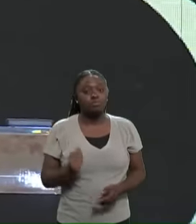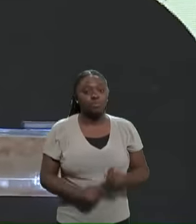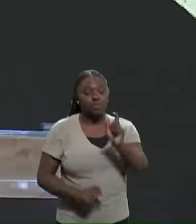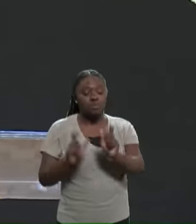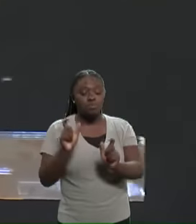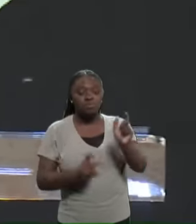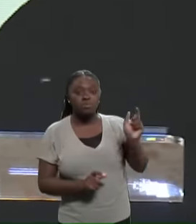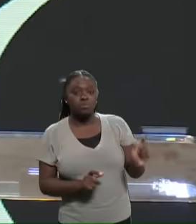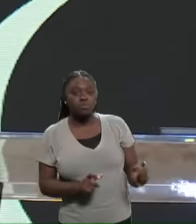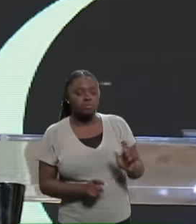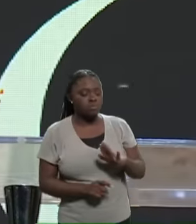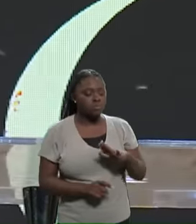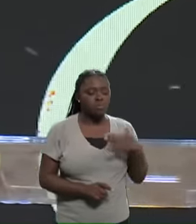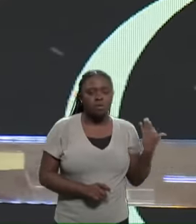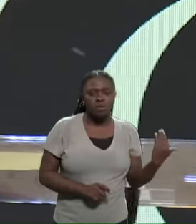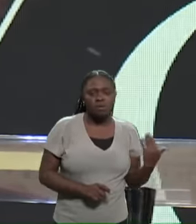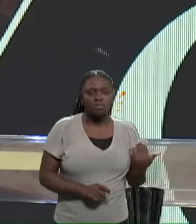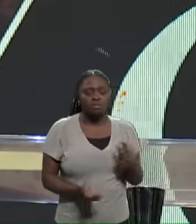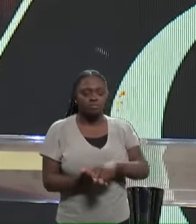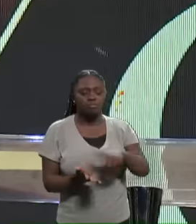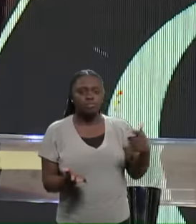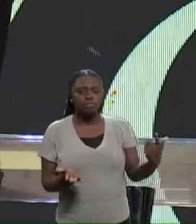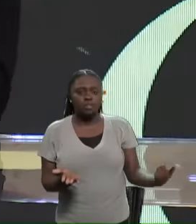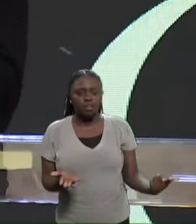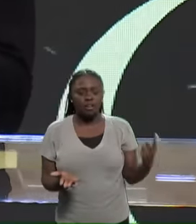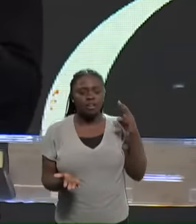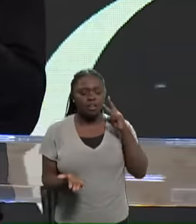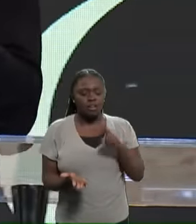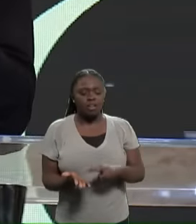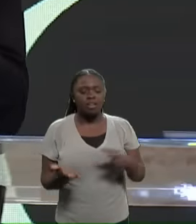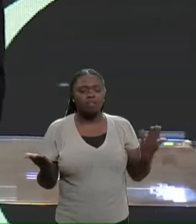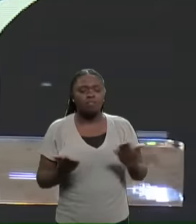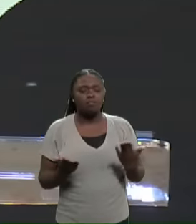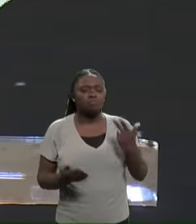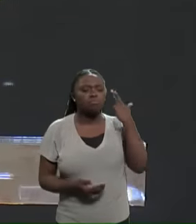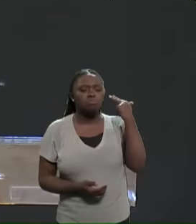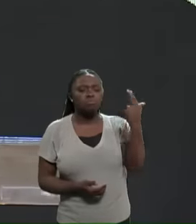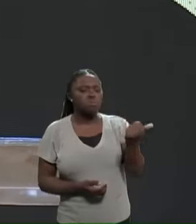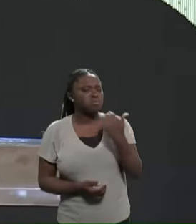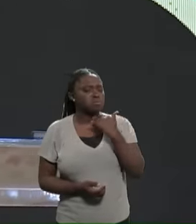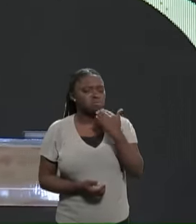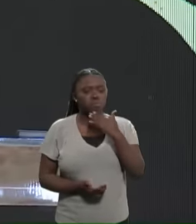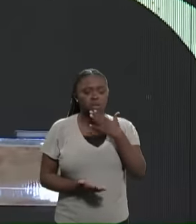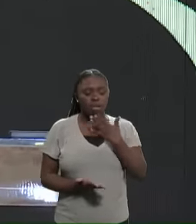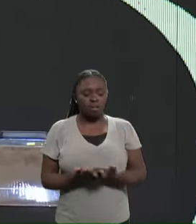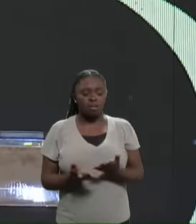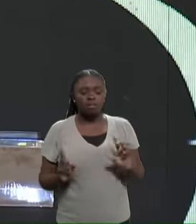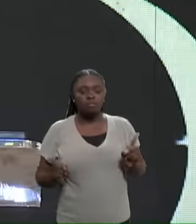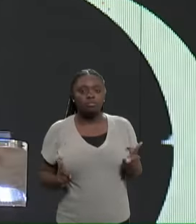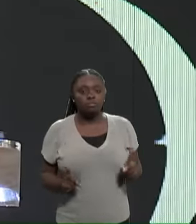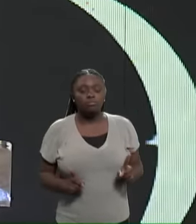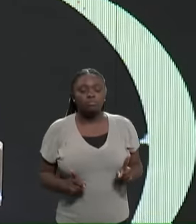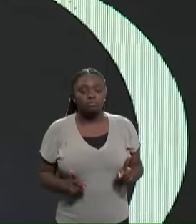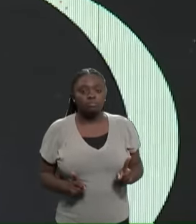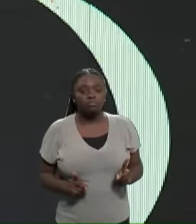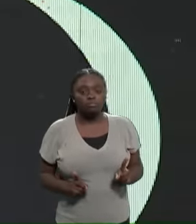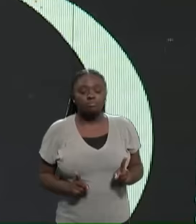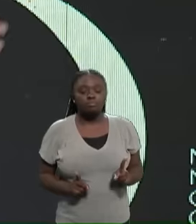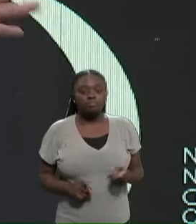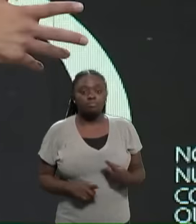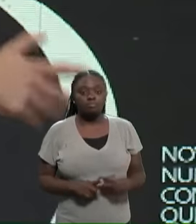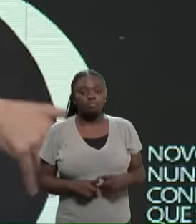pessoas mortas em los jornales. Virou comum. Ninguém se escandaliza por ver